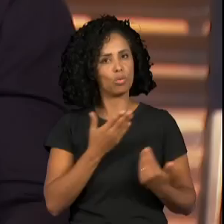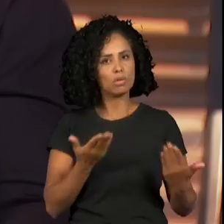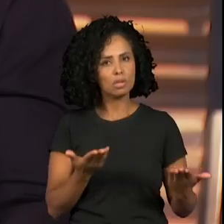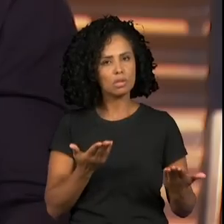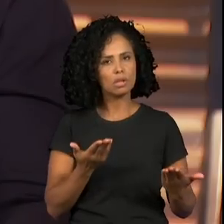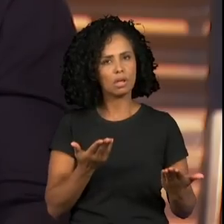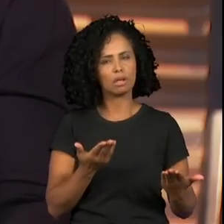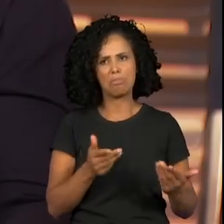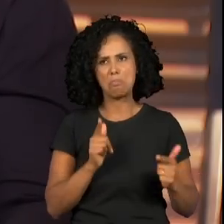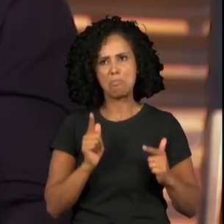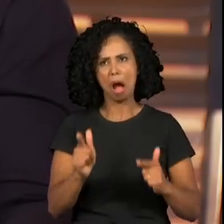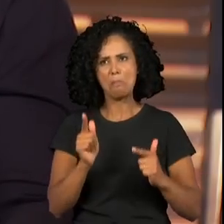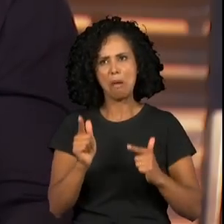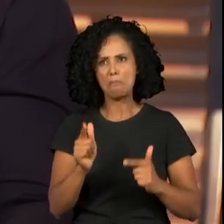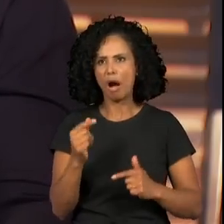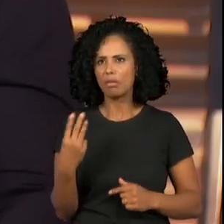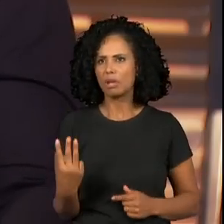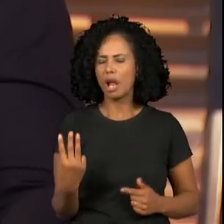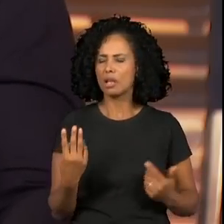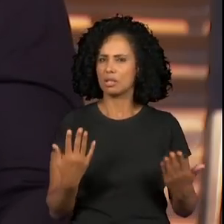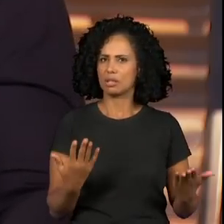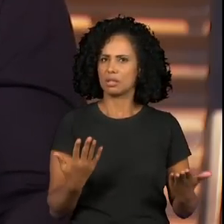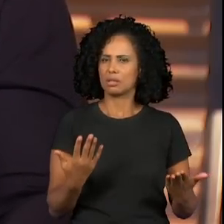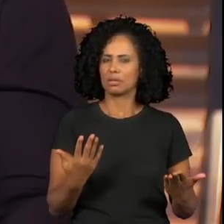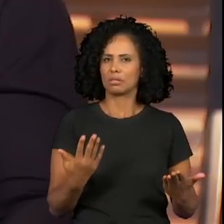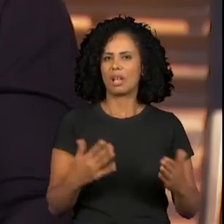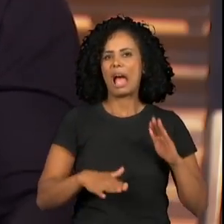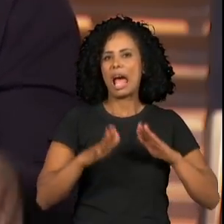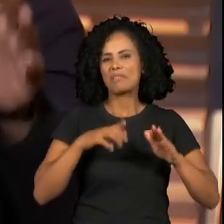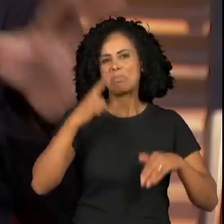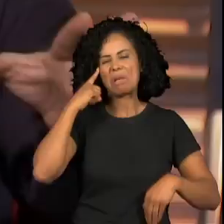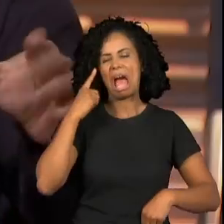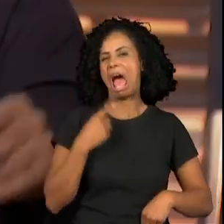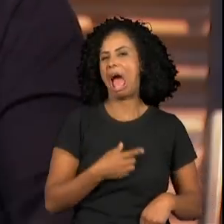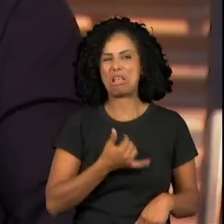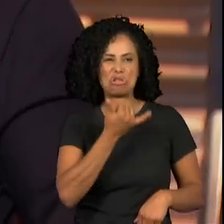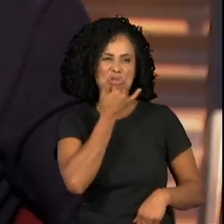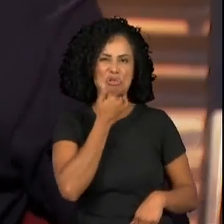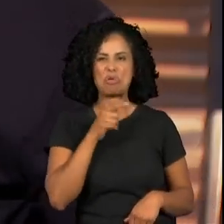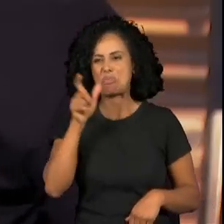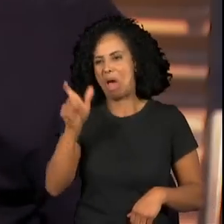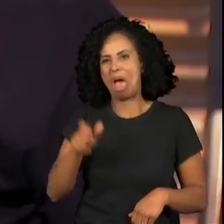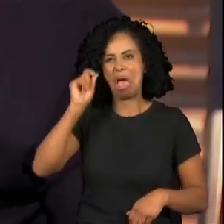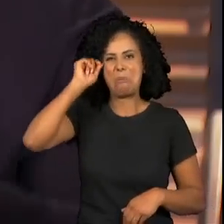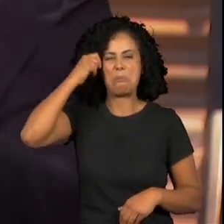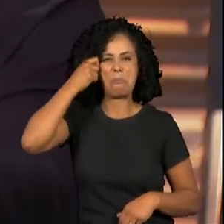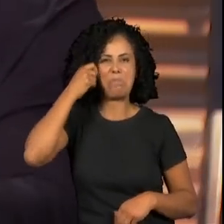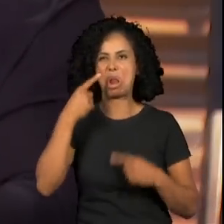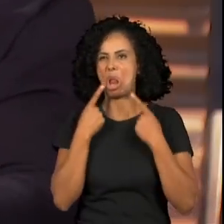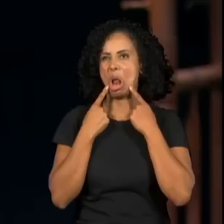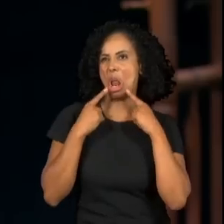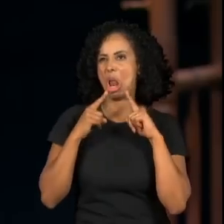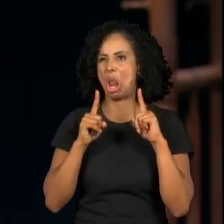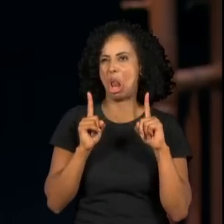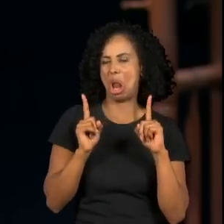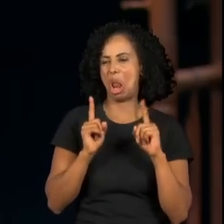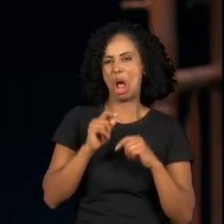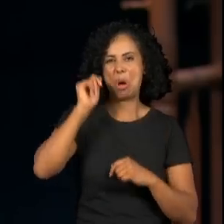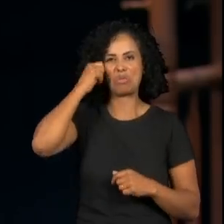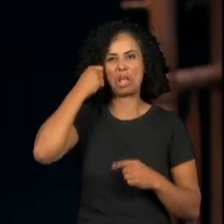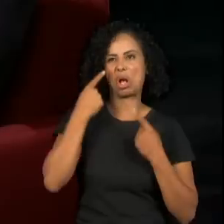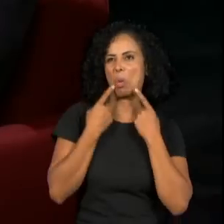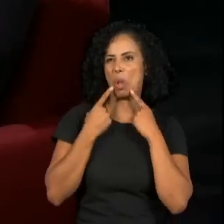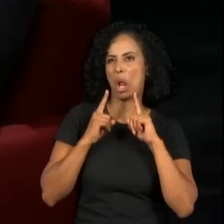pessoas acham que assim, ah, pô, isso é vitimismo, isso é mimimi. Pô, o negão chegando em casa morreu com 3 mimimi.